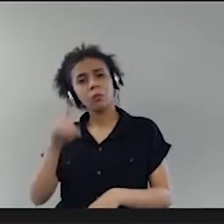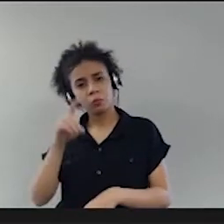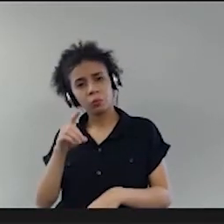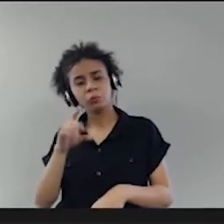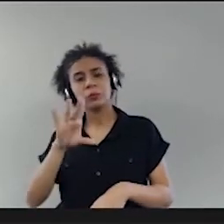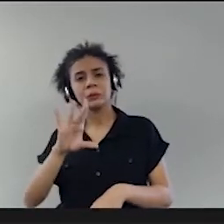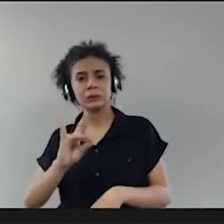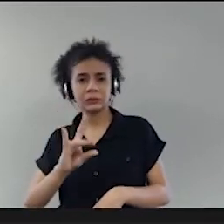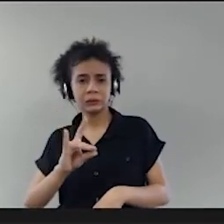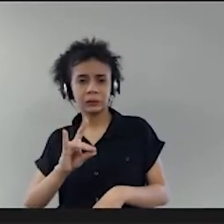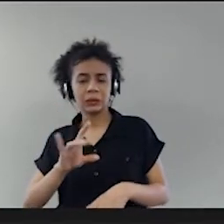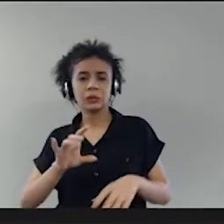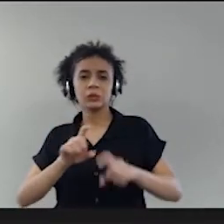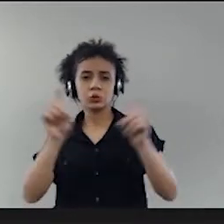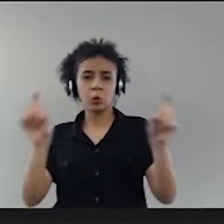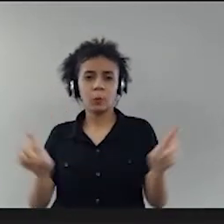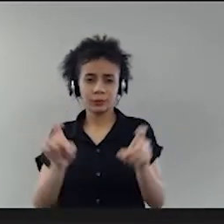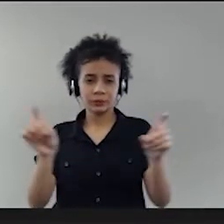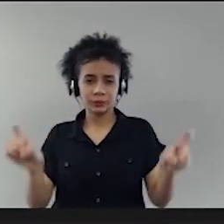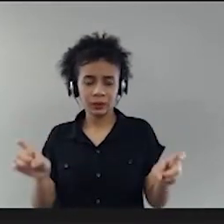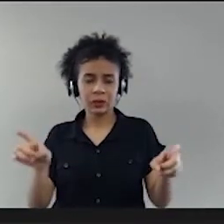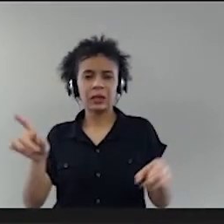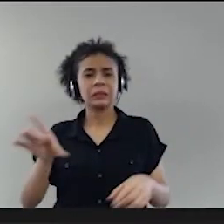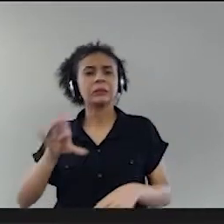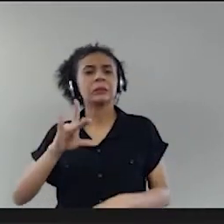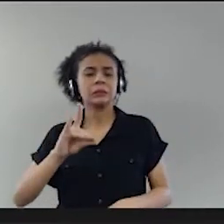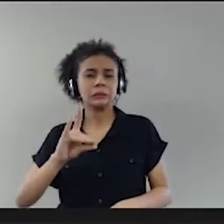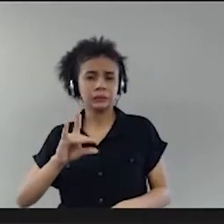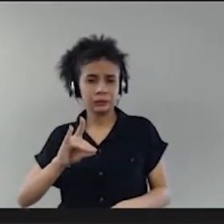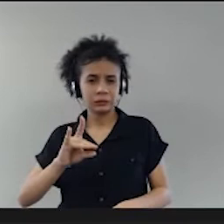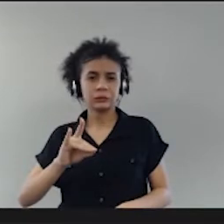em Ciências da Computação, cientista